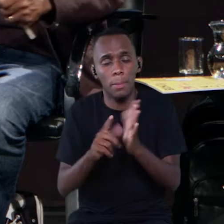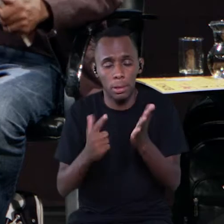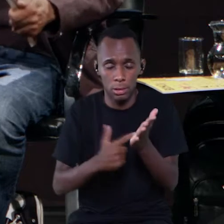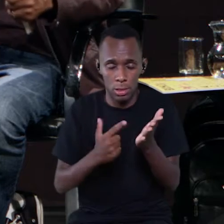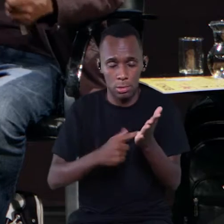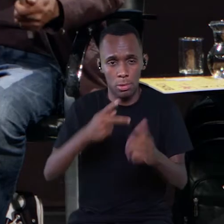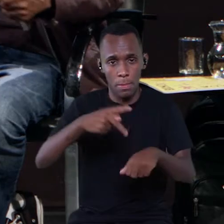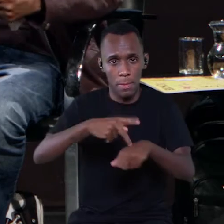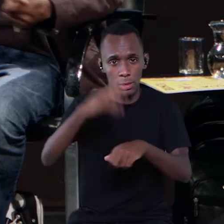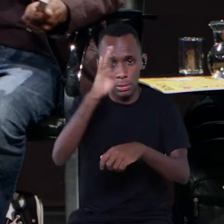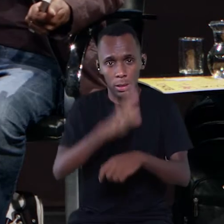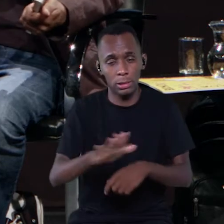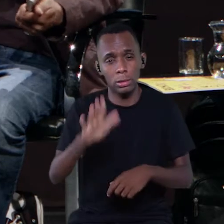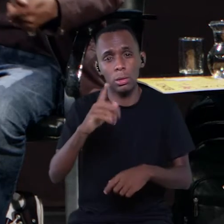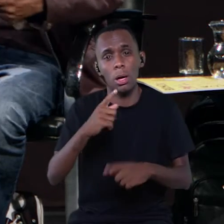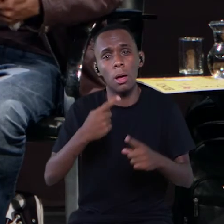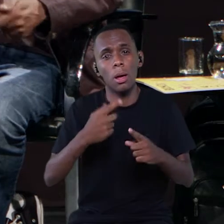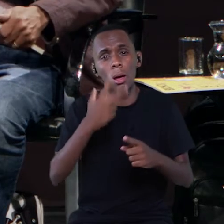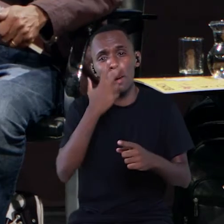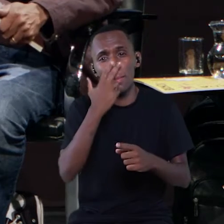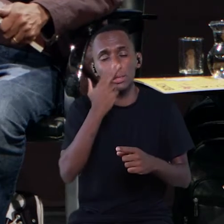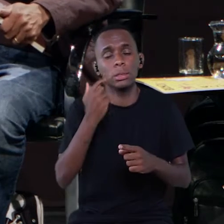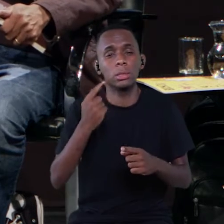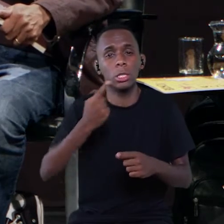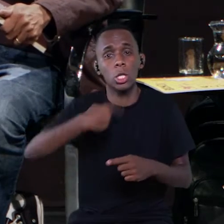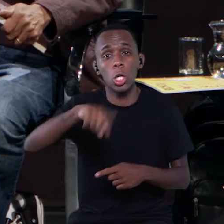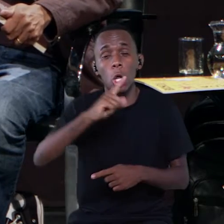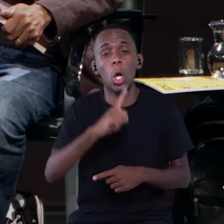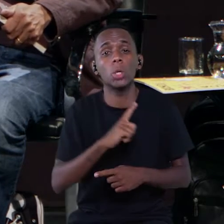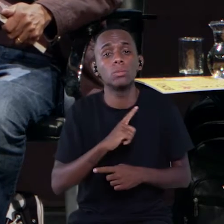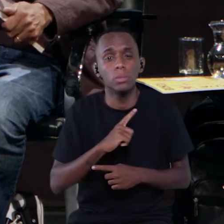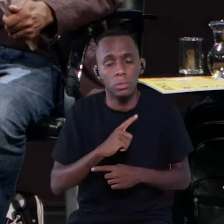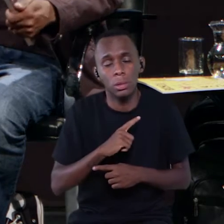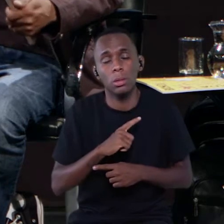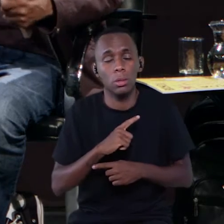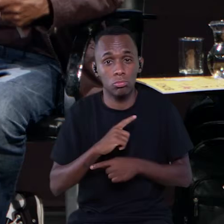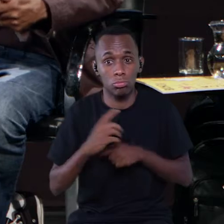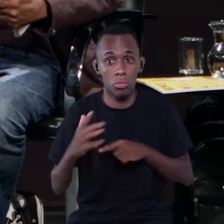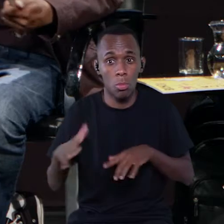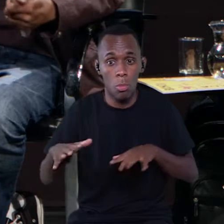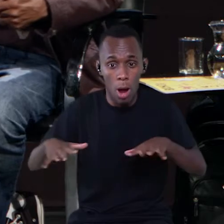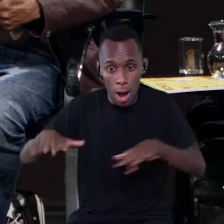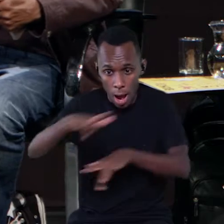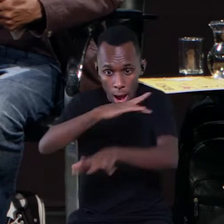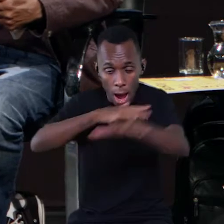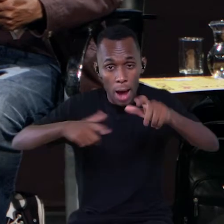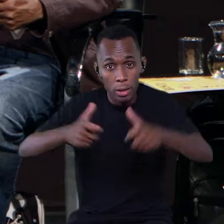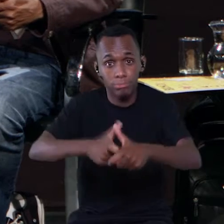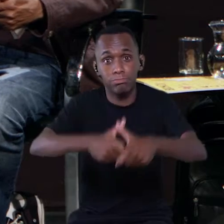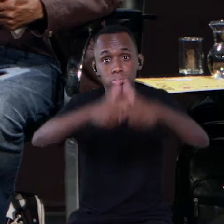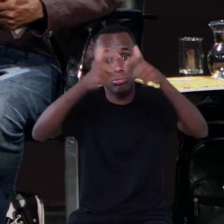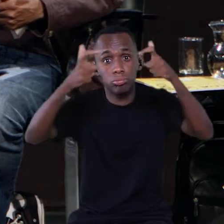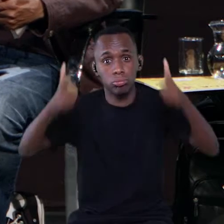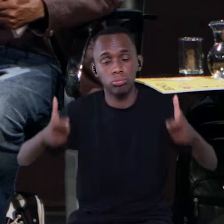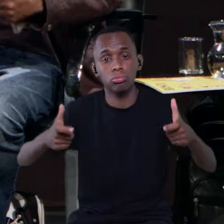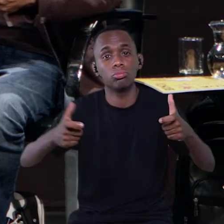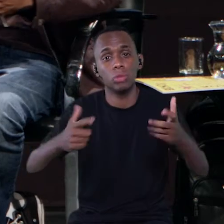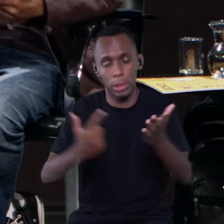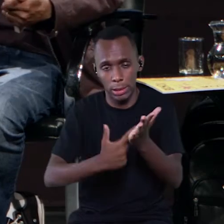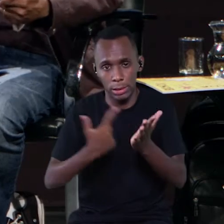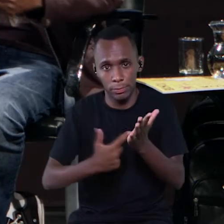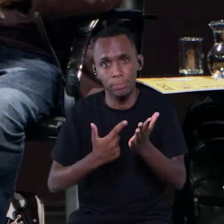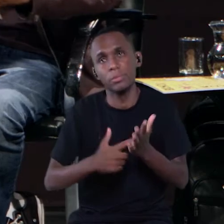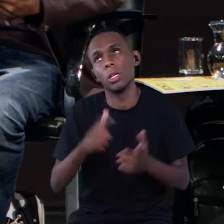temos um campo cultural tão diversificado, né? Falamos tanto a respeito disso, mas muita da nossa prática teórica literária,